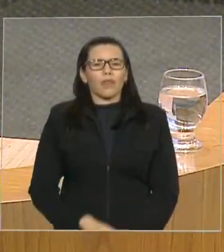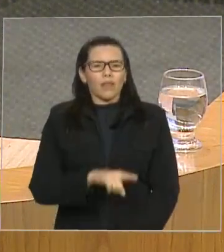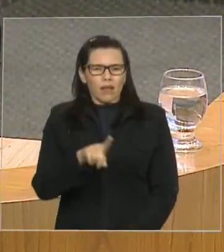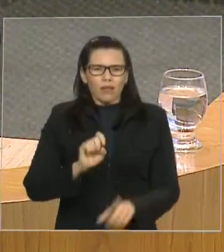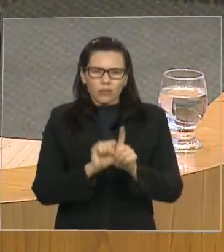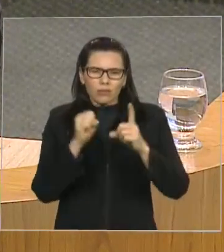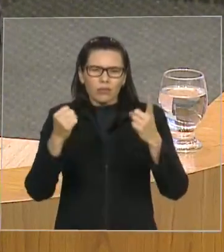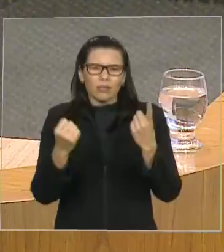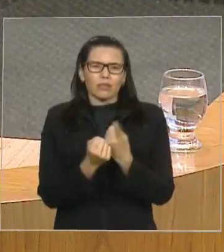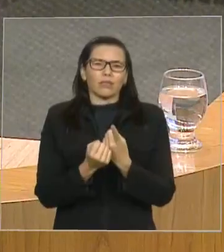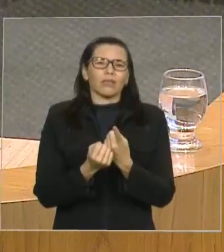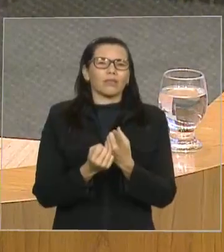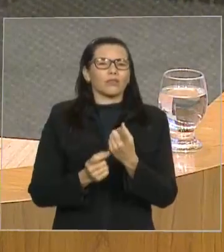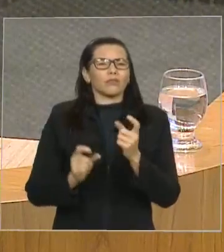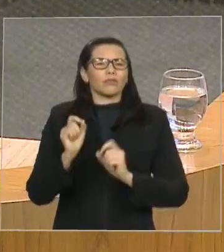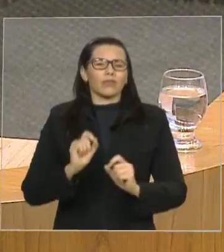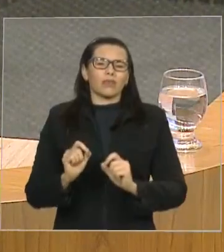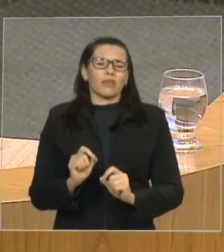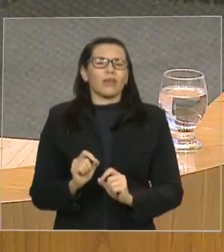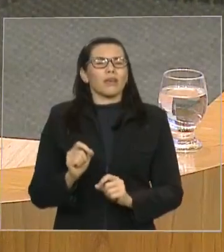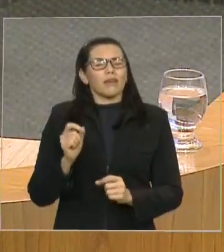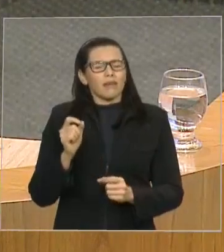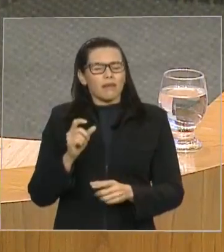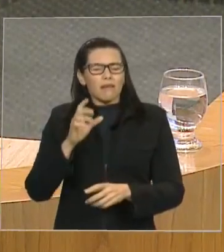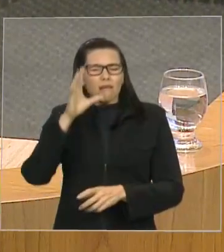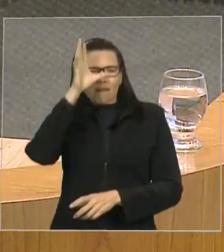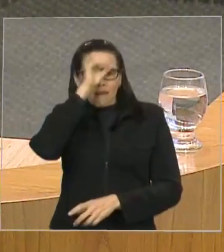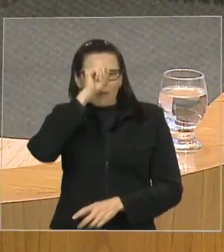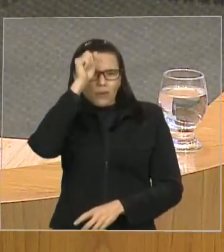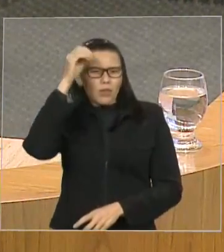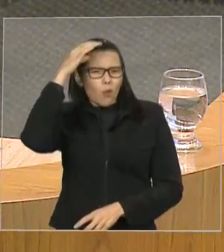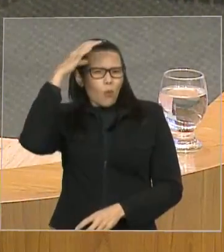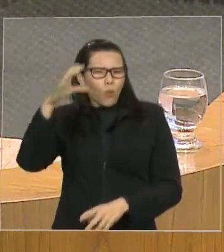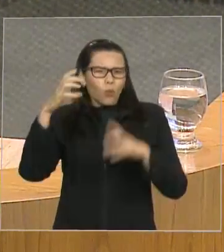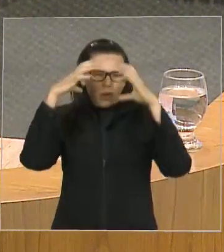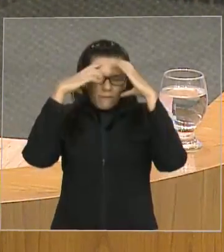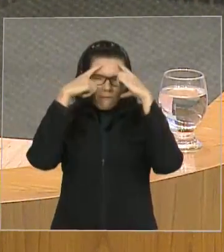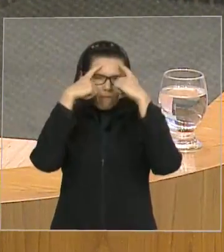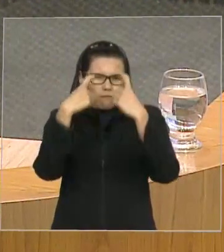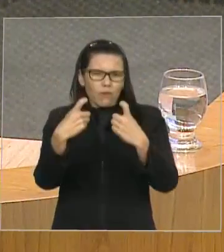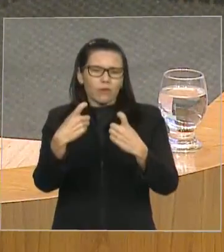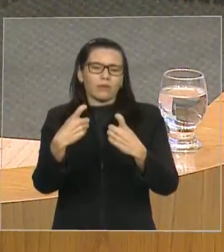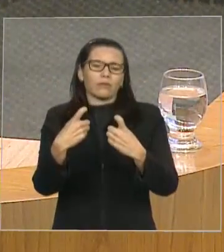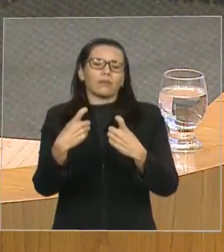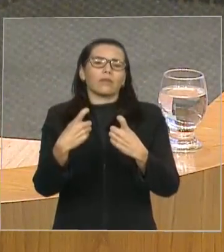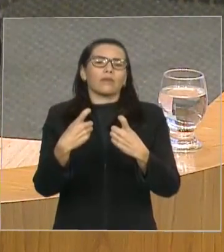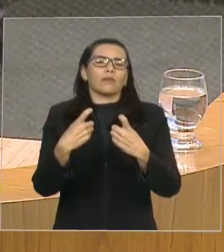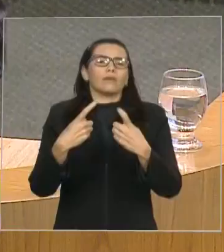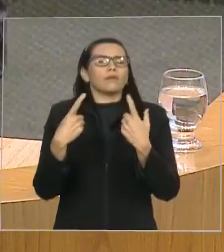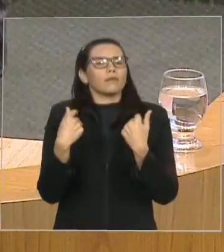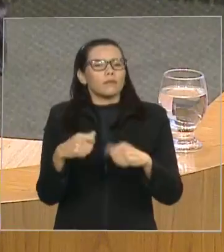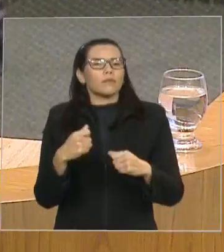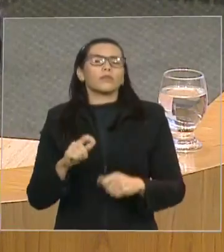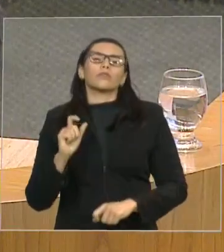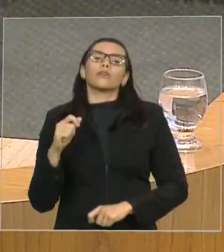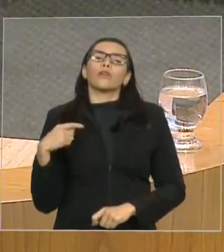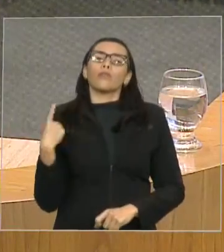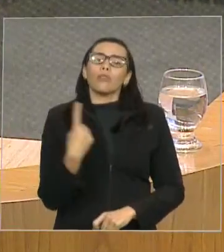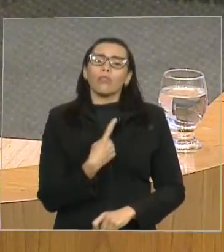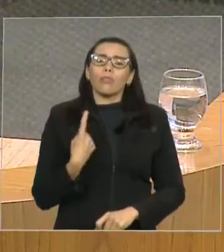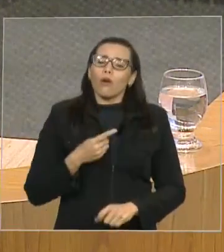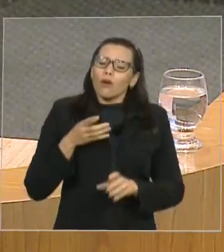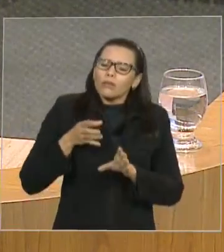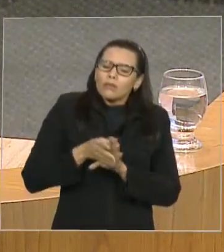da velha Roma, será uma sociedade onde o outro será tratado